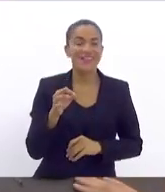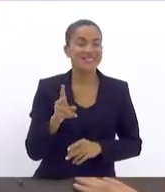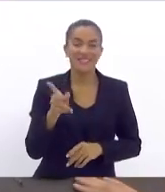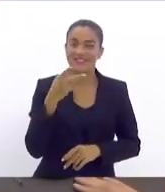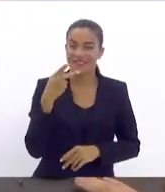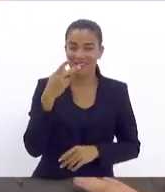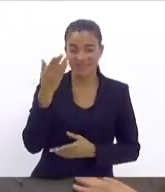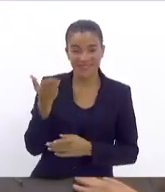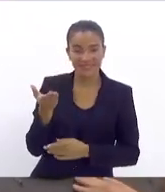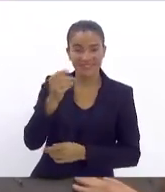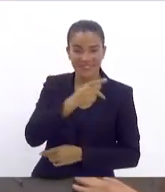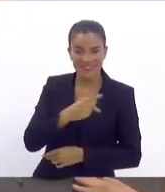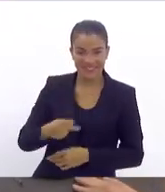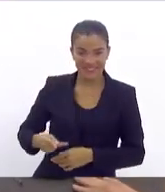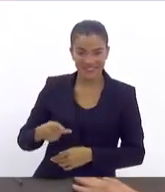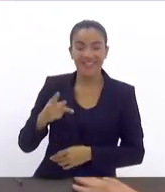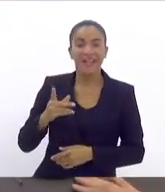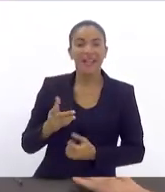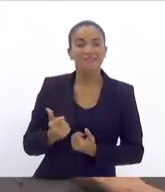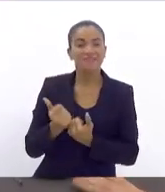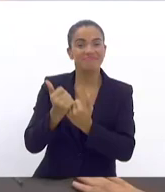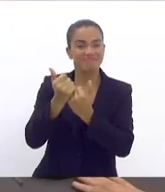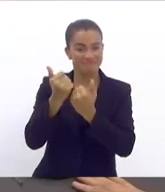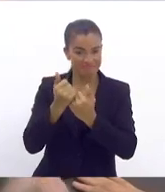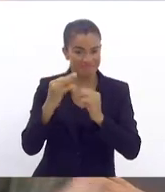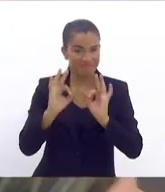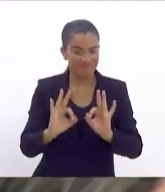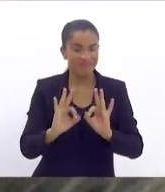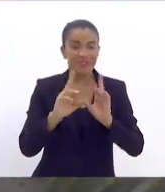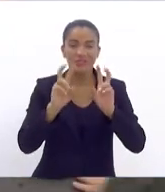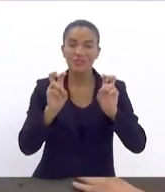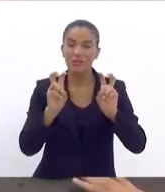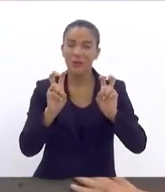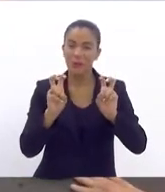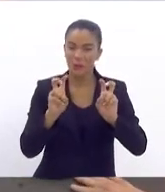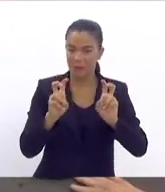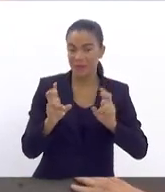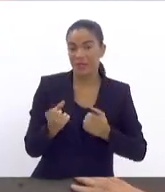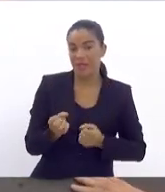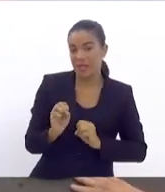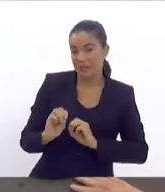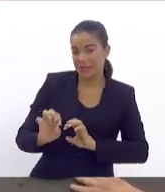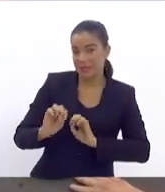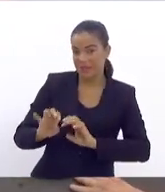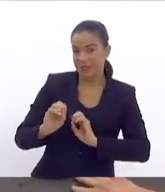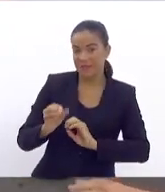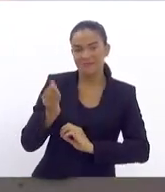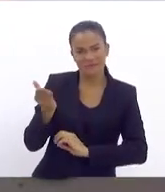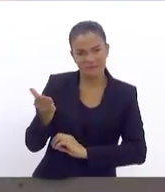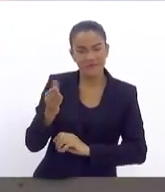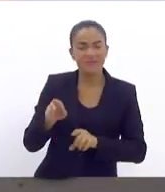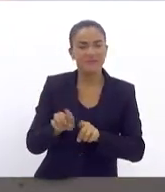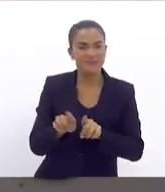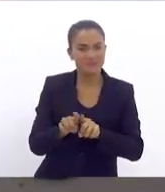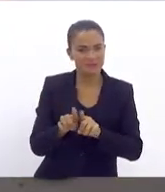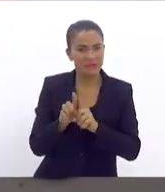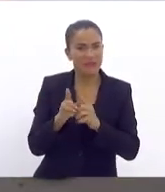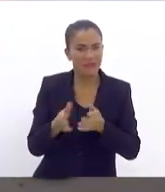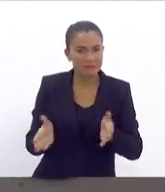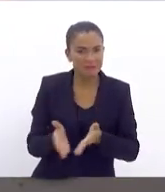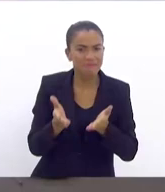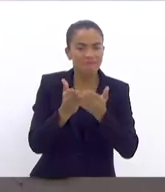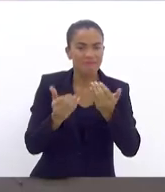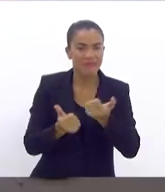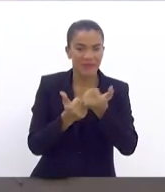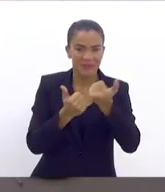Eu digo que Vossa Excelência também tem contribuído muito com as matérias, sobretudo no que diz respeito ao tema da educação. Vossa Excelência tem contribuído muito no debate também. E